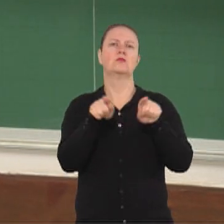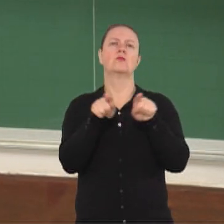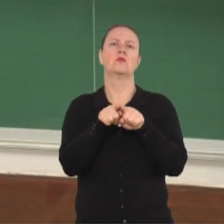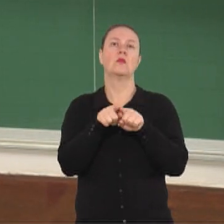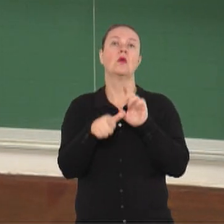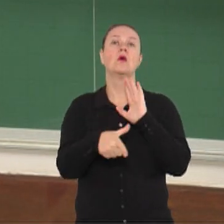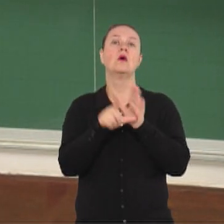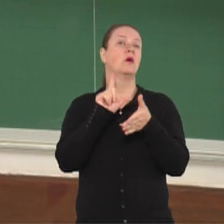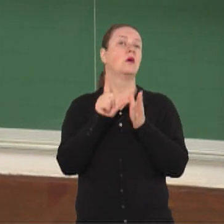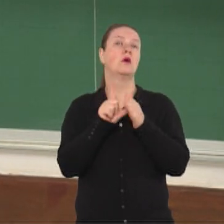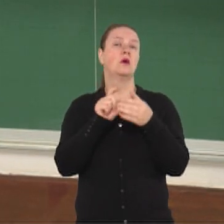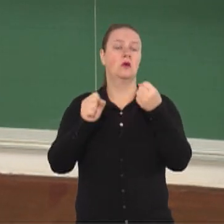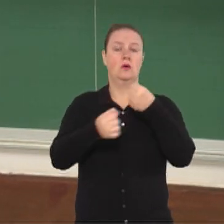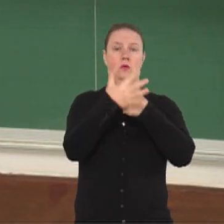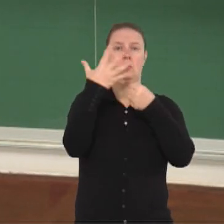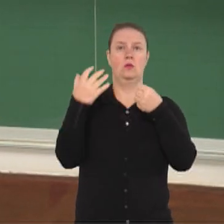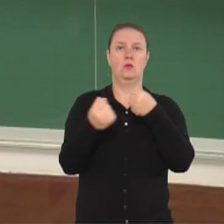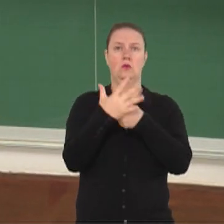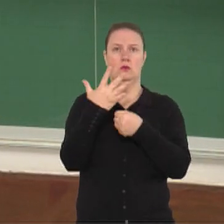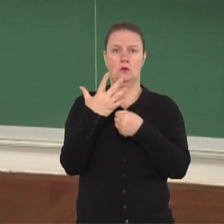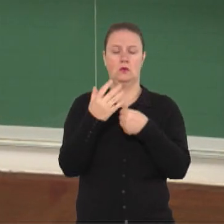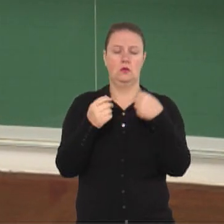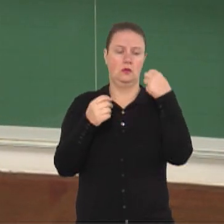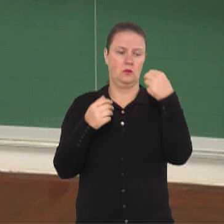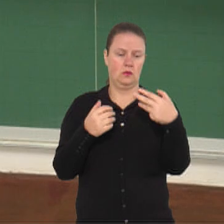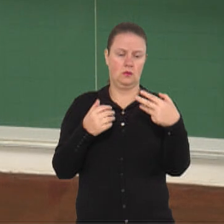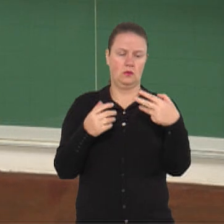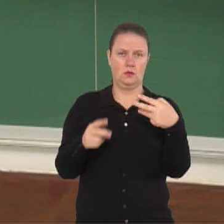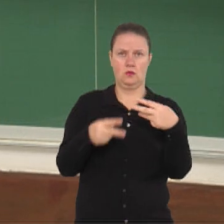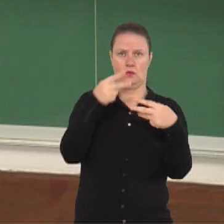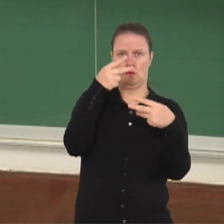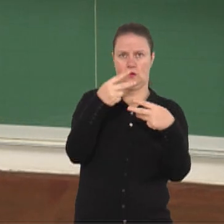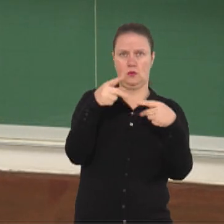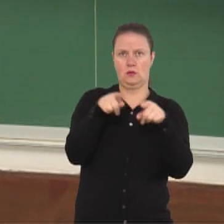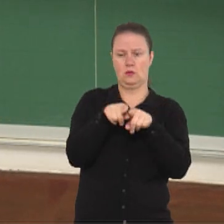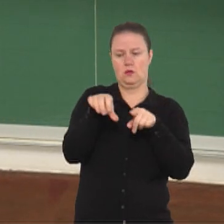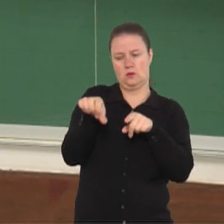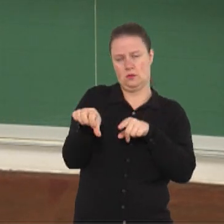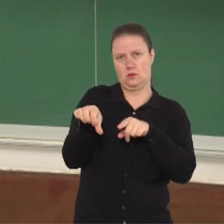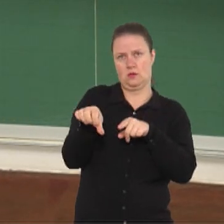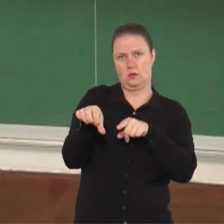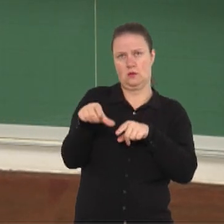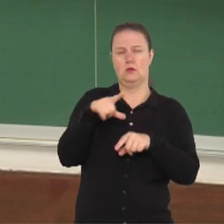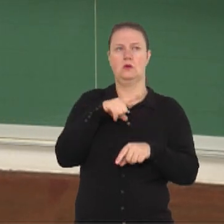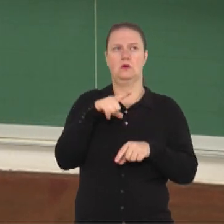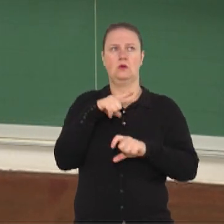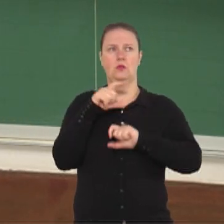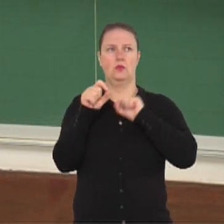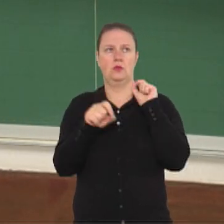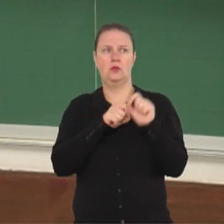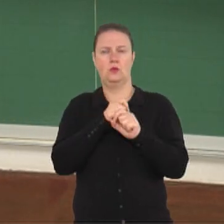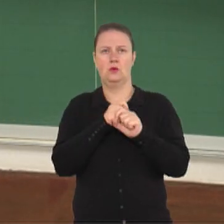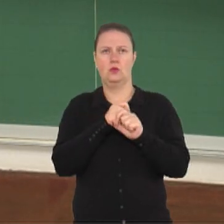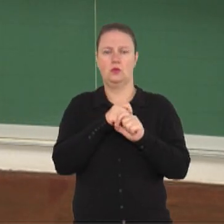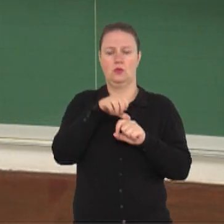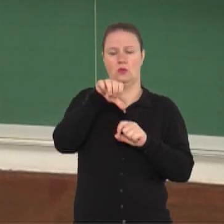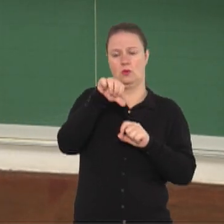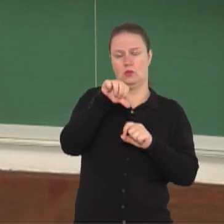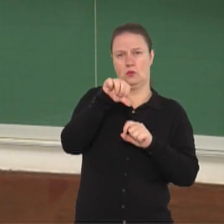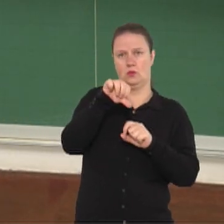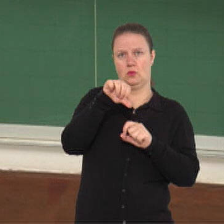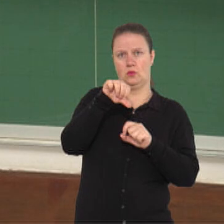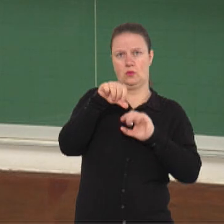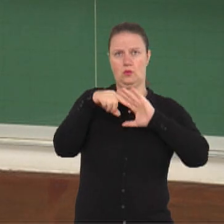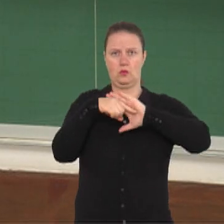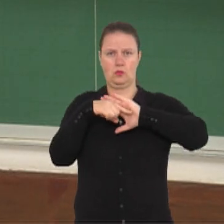resolvo primeiro? A potência. 3 ao quadrado são 9. E agora eu tenho a multiplicação de 9 por menos 2